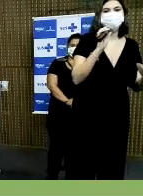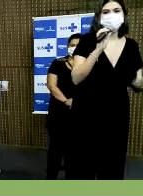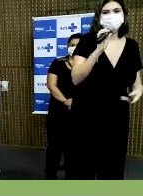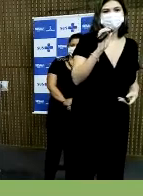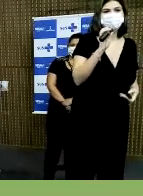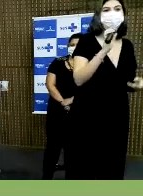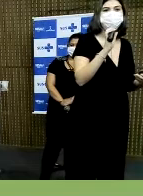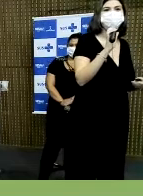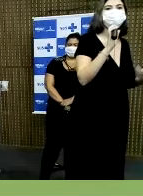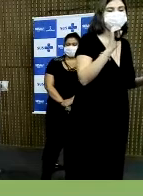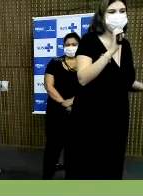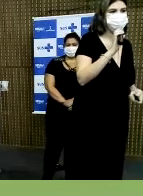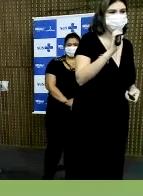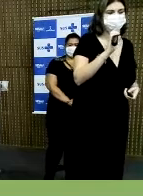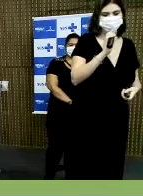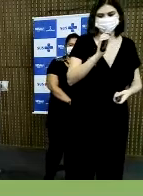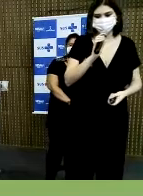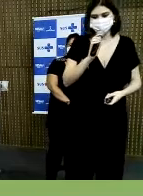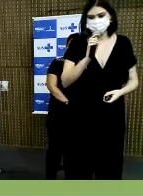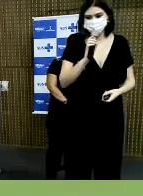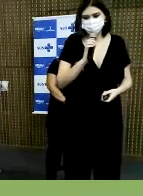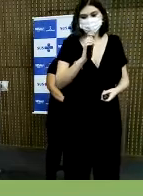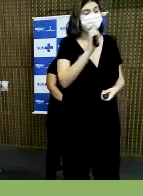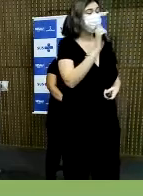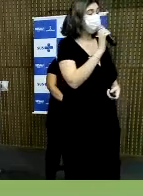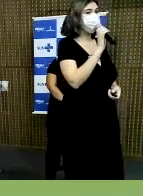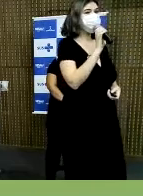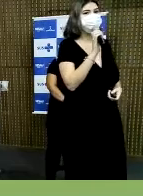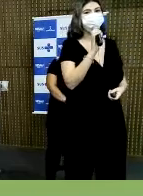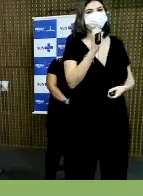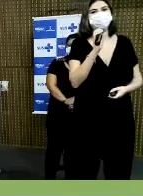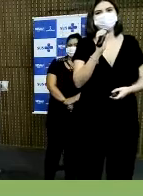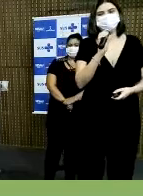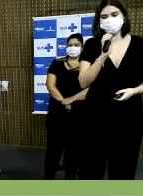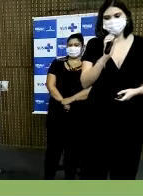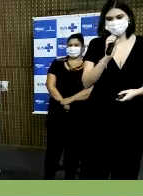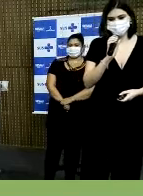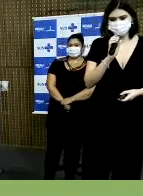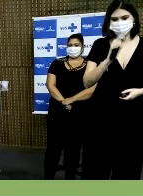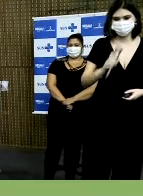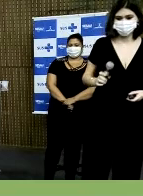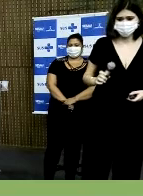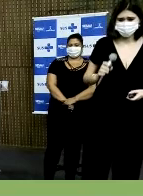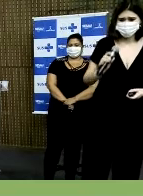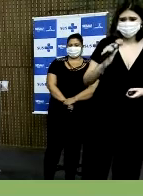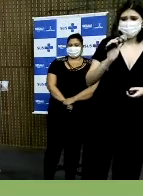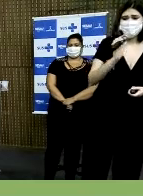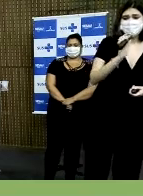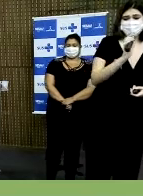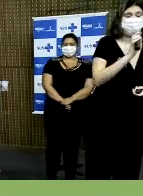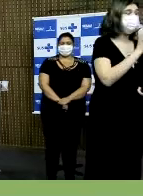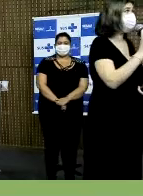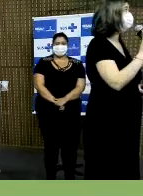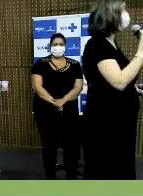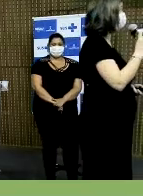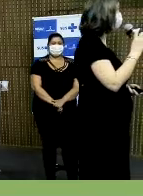e instruídos para que a gente desse início a esse programa. Os nossos indicadores de produção.